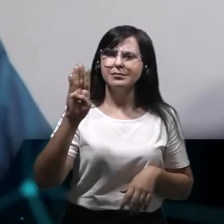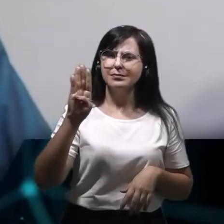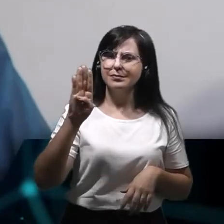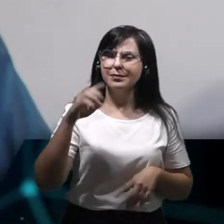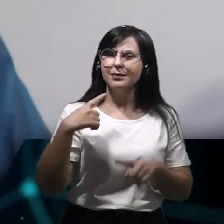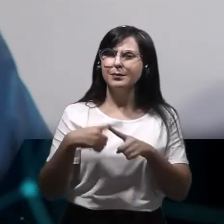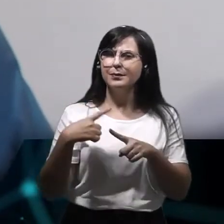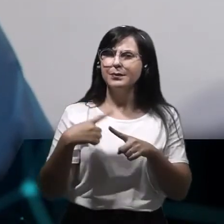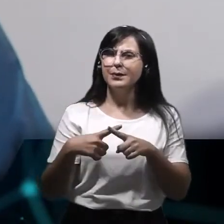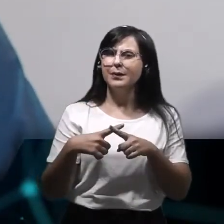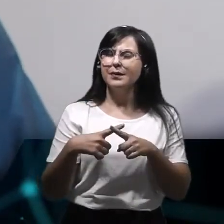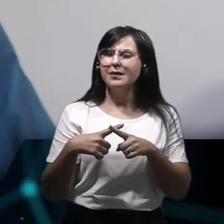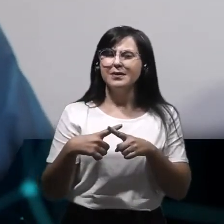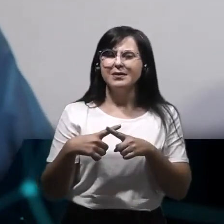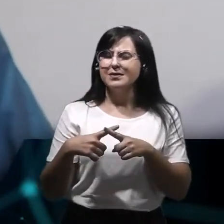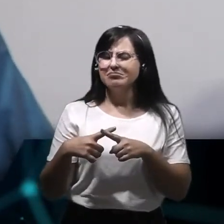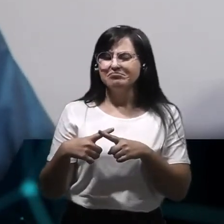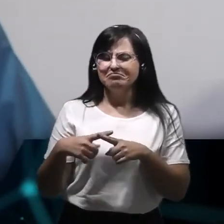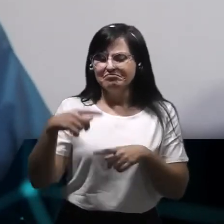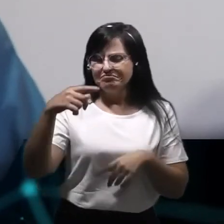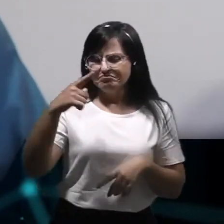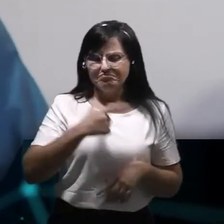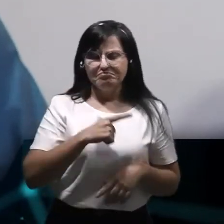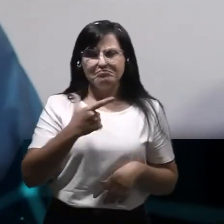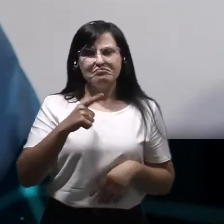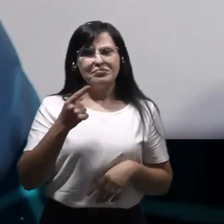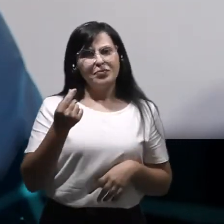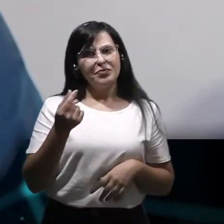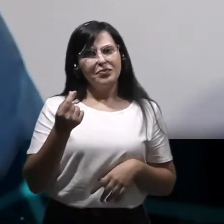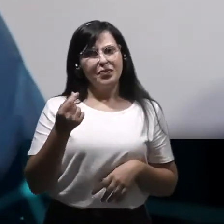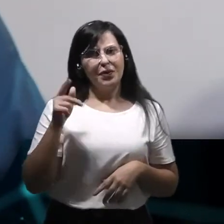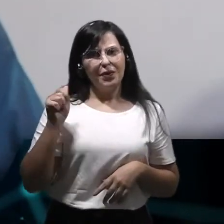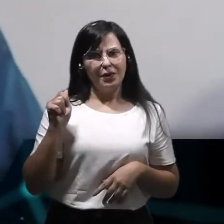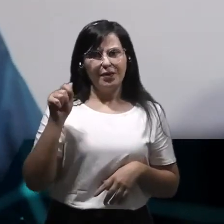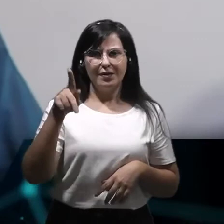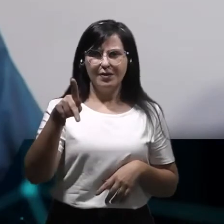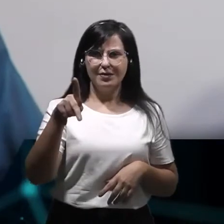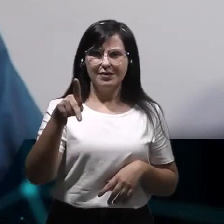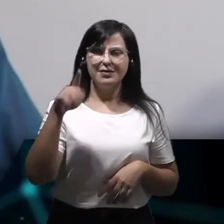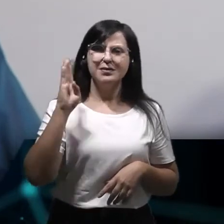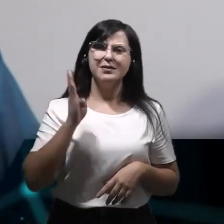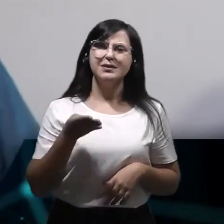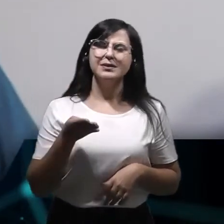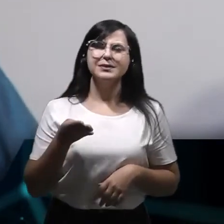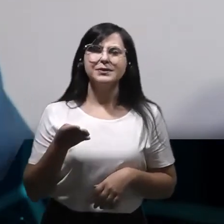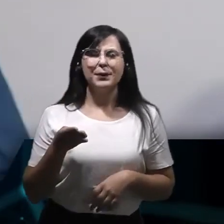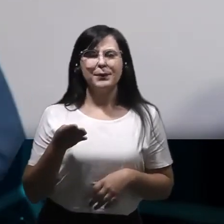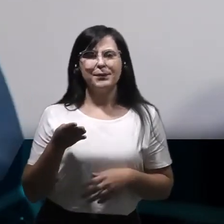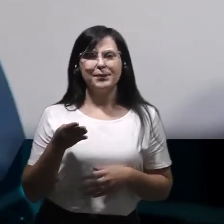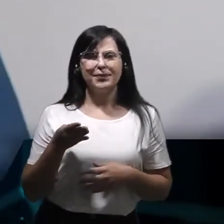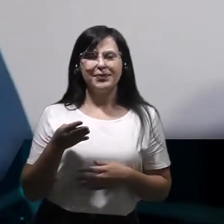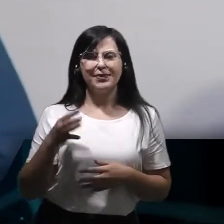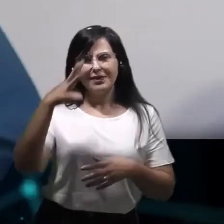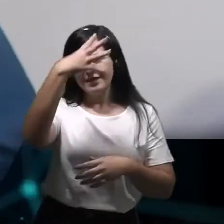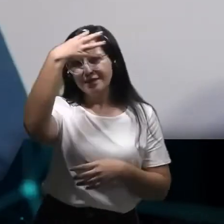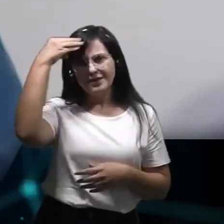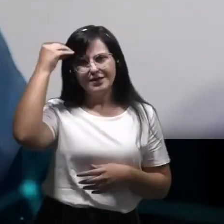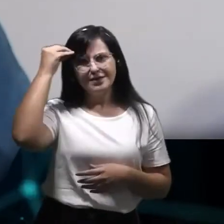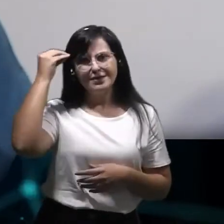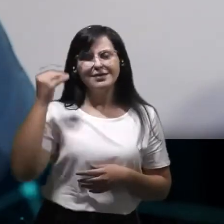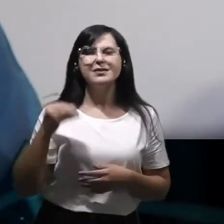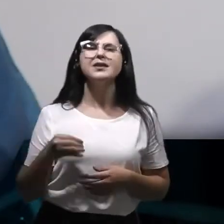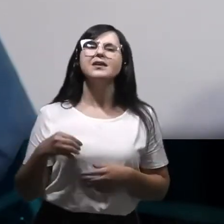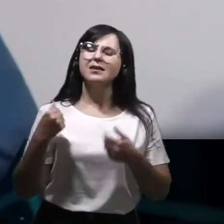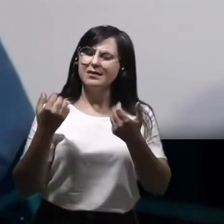gente não sabe onde foi para esse dinheiro. Esse dinheiro já vem de outra gestão, da gestão do Dr. Edson. Eu queria ter essa oportunidade, se eu tiver ainda,